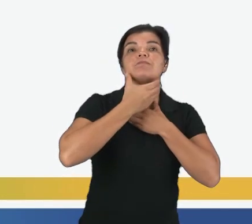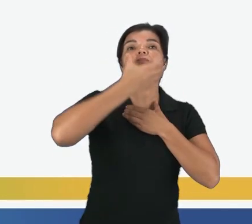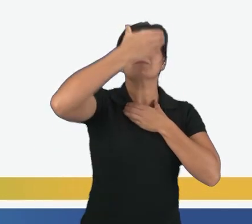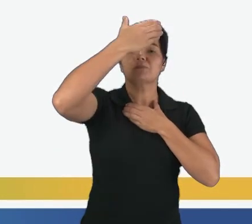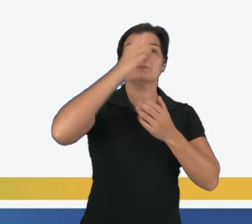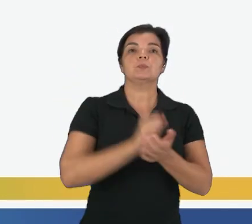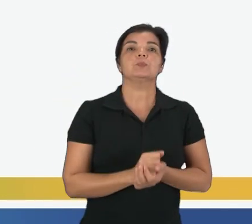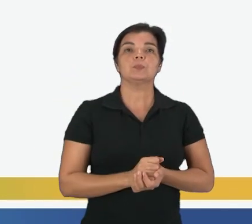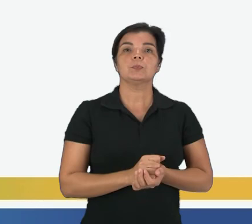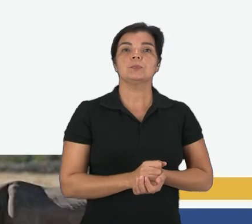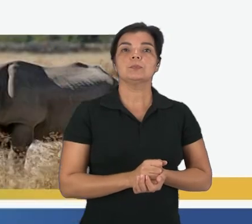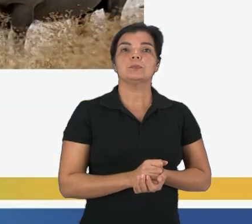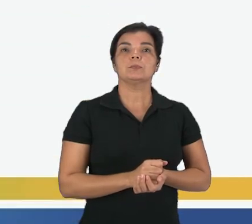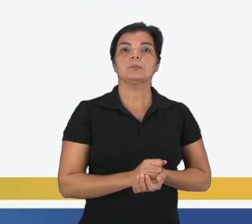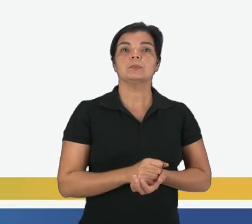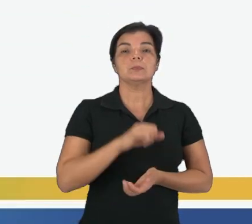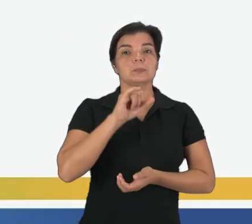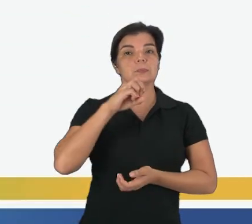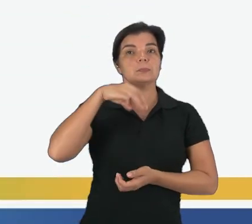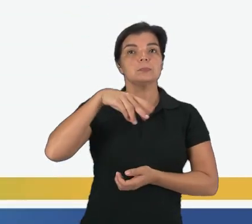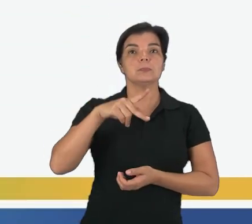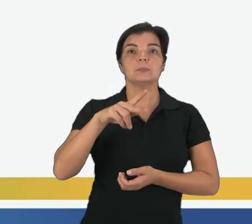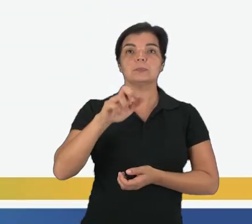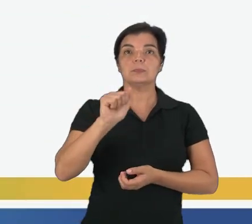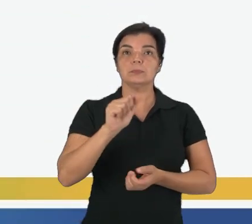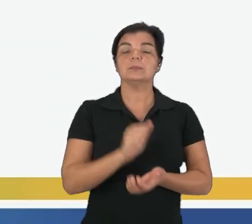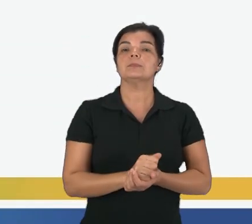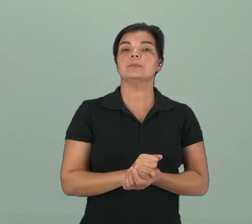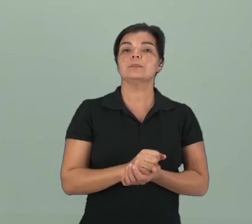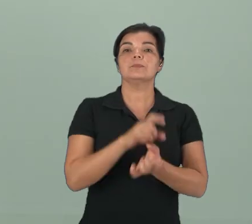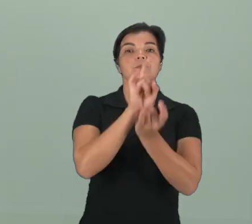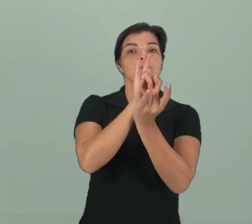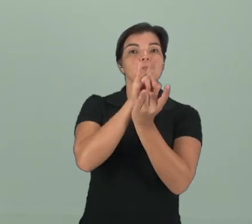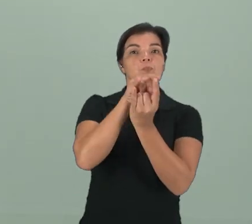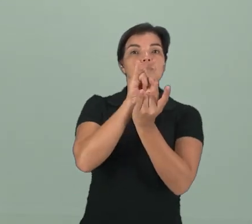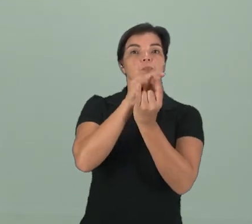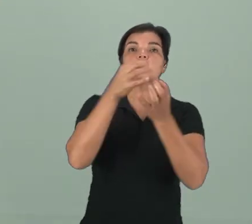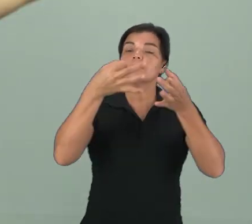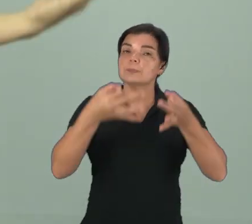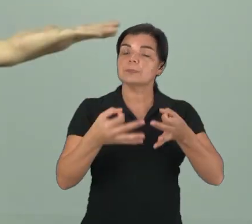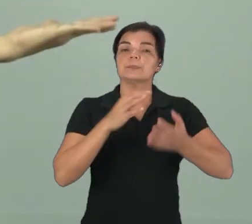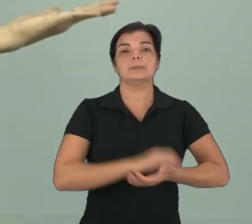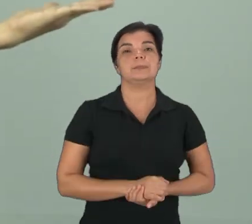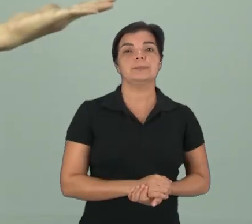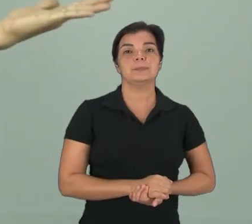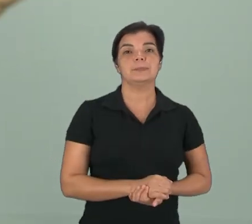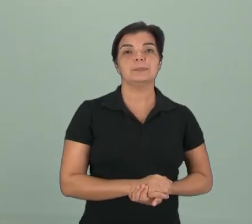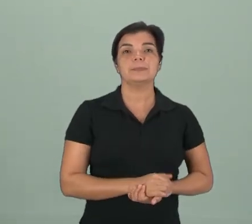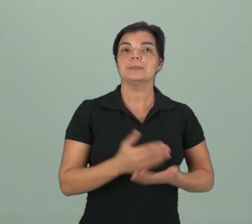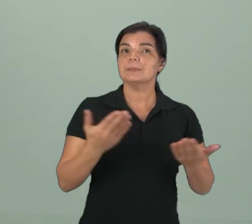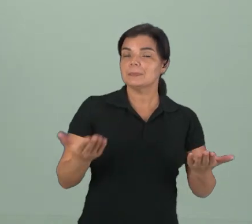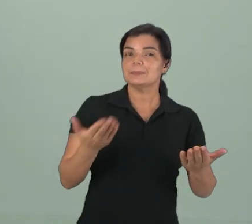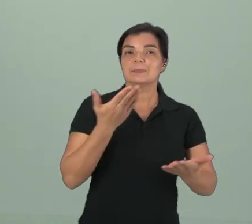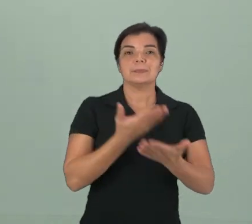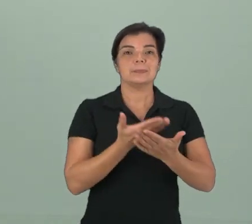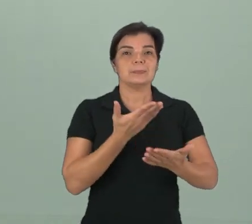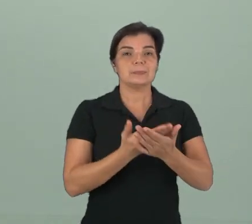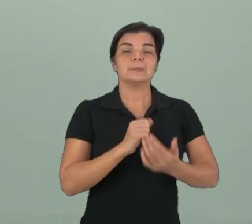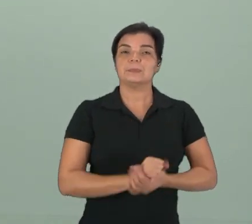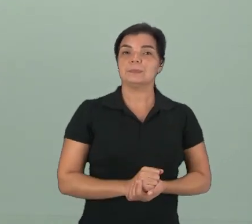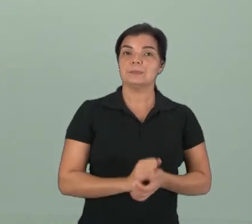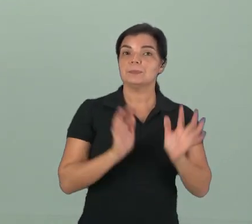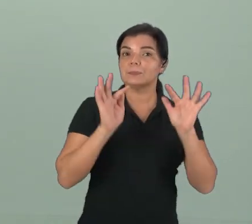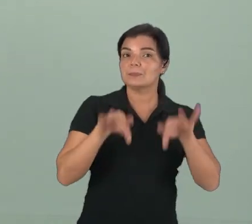girafa, a impala e também o rinoceronte, certo? Então é isso, turminha. A nossa aula